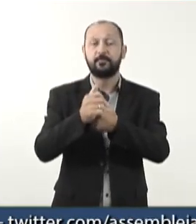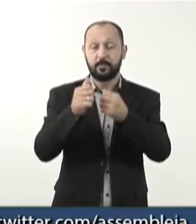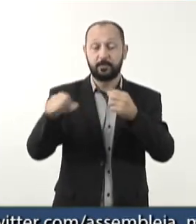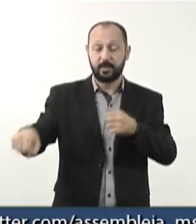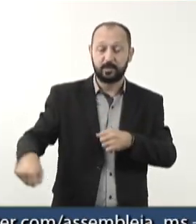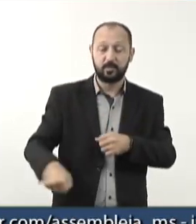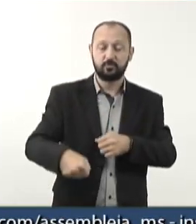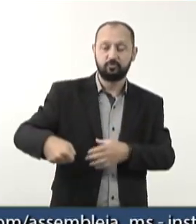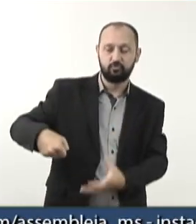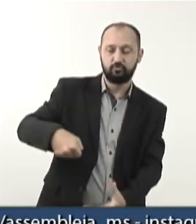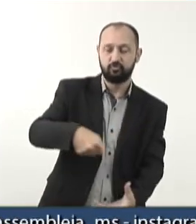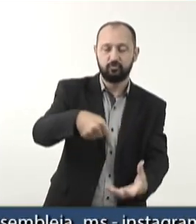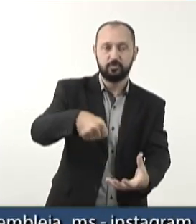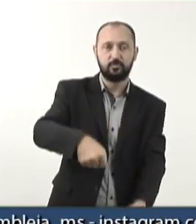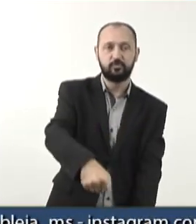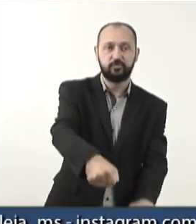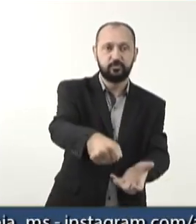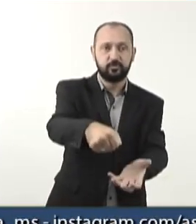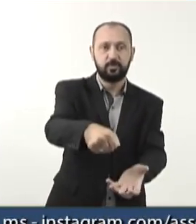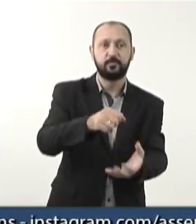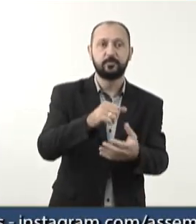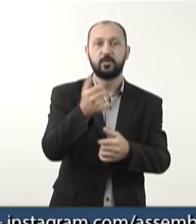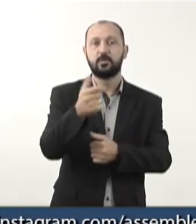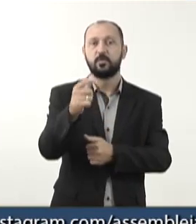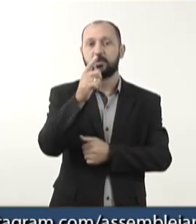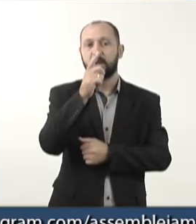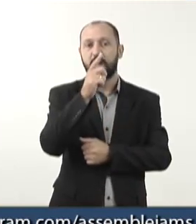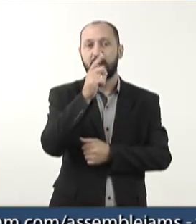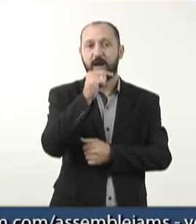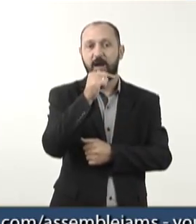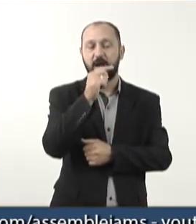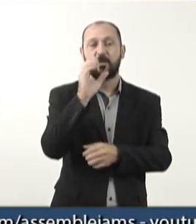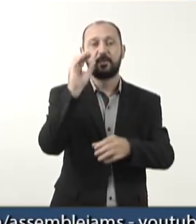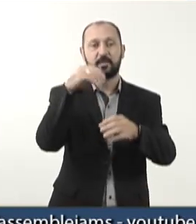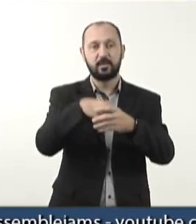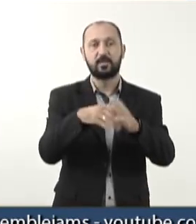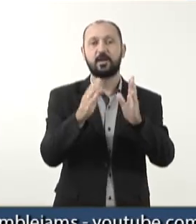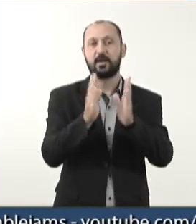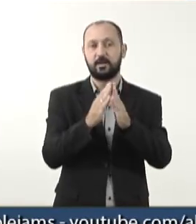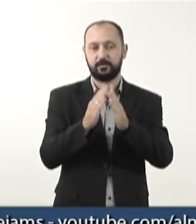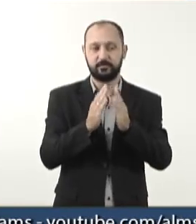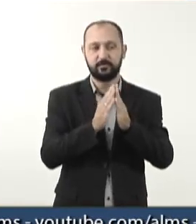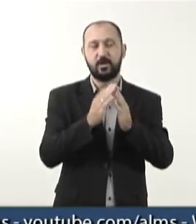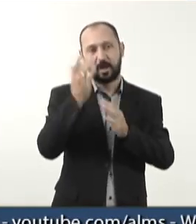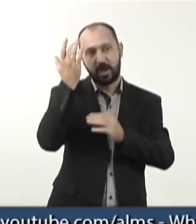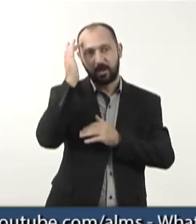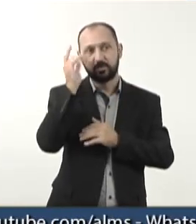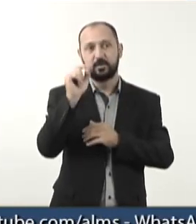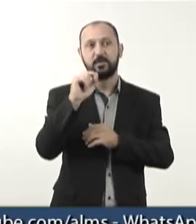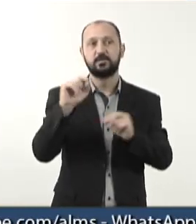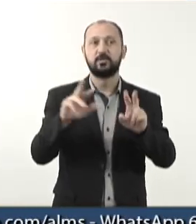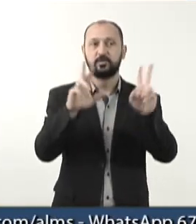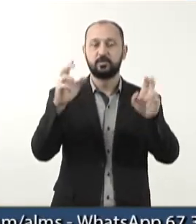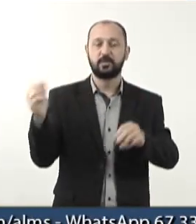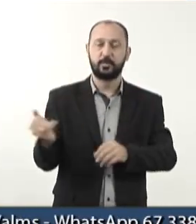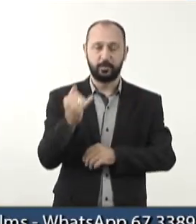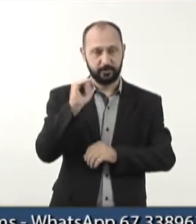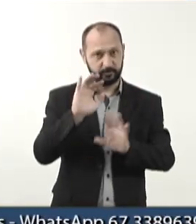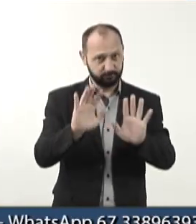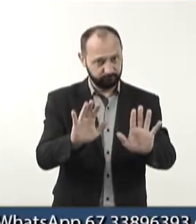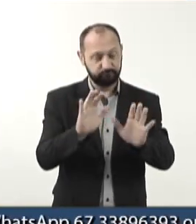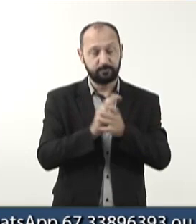de balde. Não existe a colocação da água nas residências. Então, eu acho que esse assunto é muito importante.